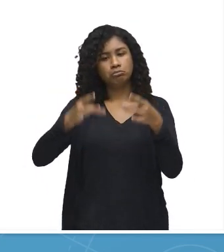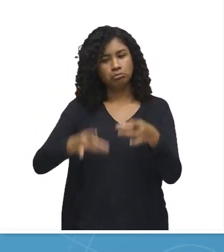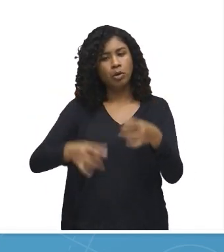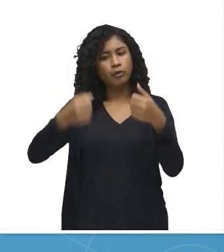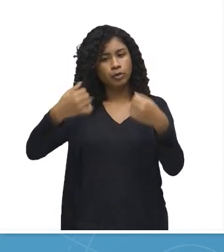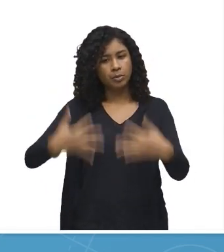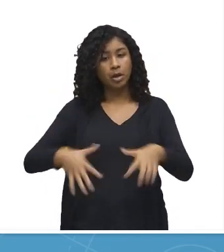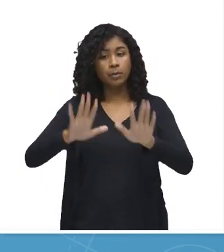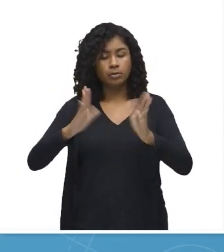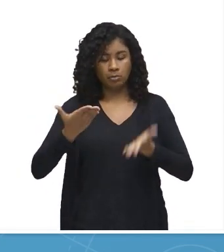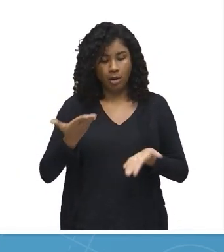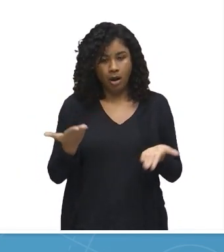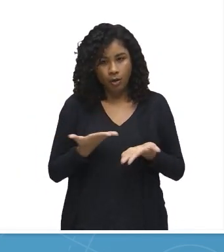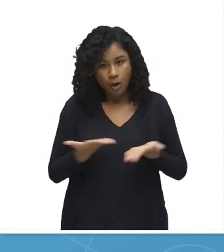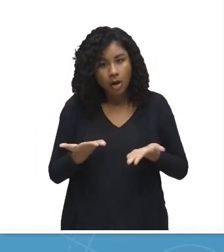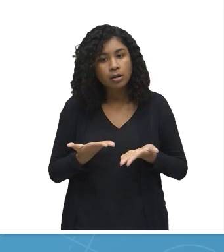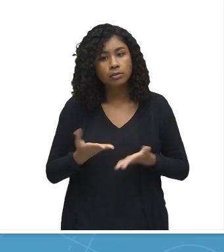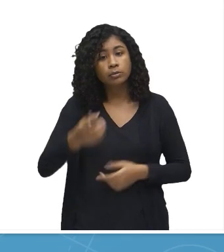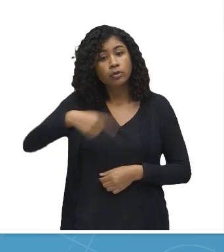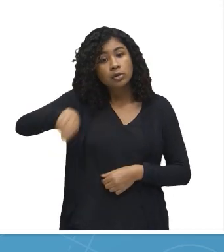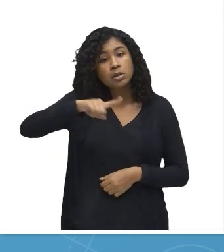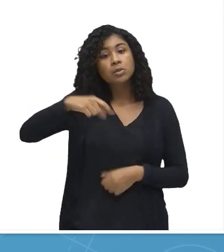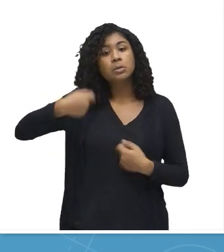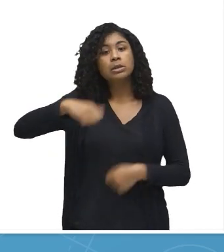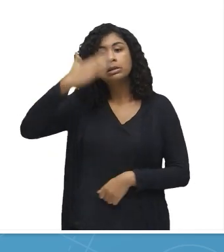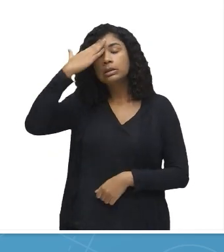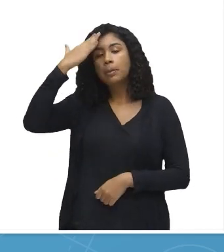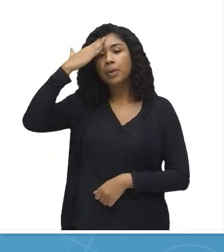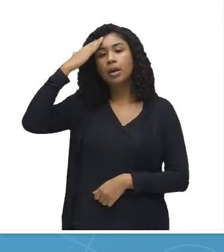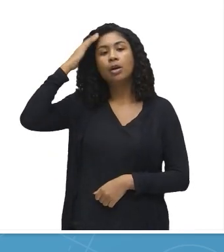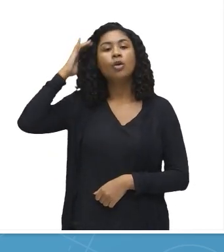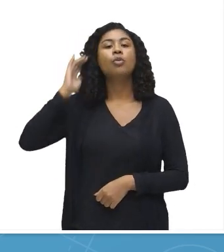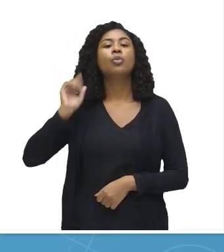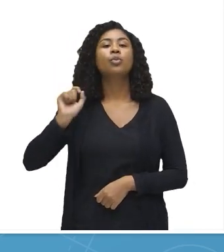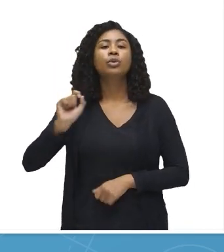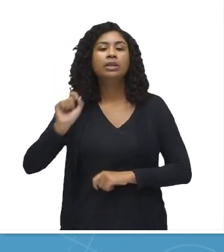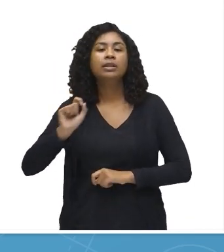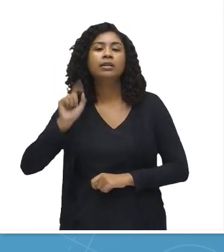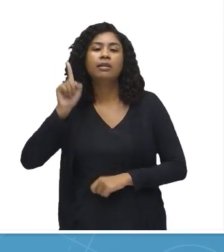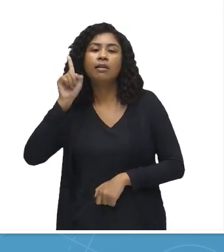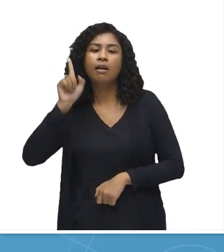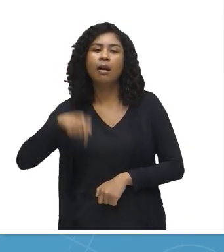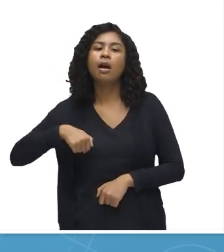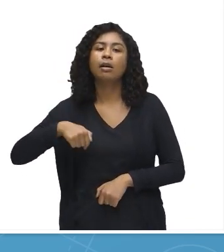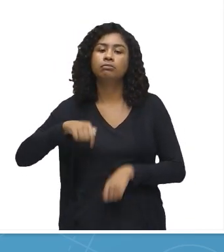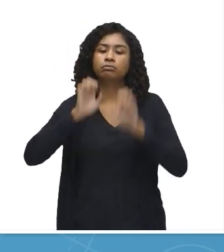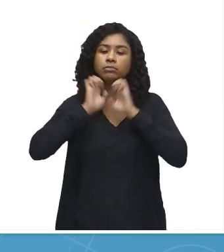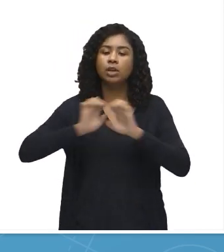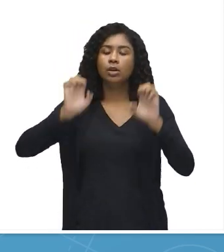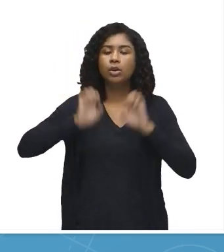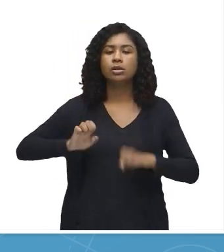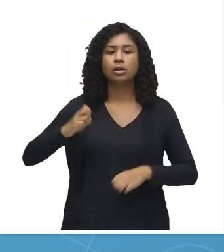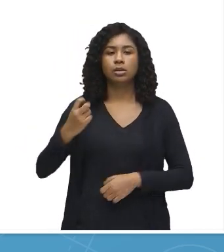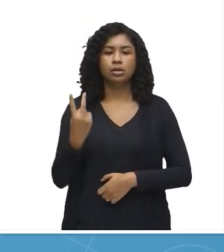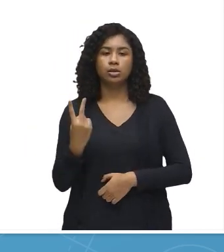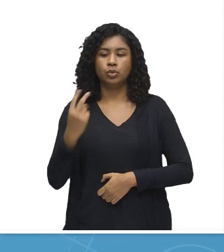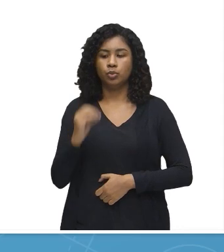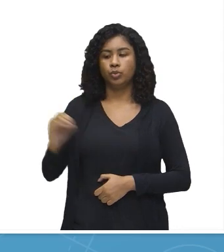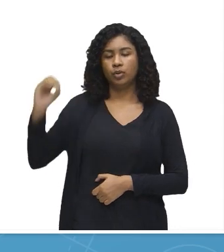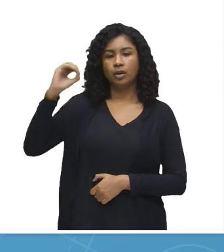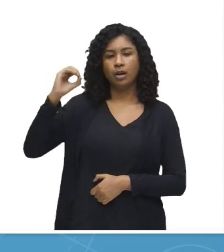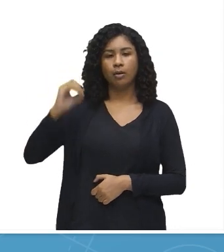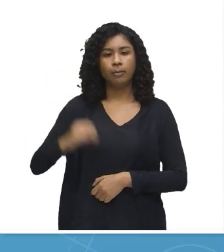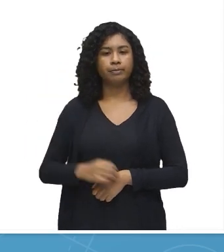precisa identificar o que de fato é uma equação do segundo grau. E para isso, a gente basta observar o grau